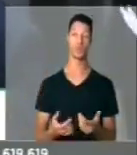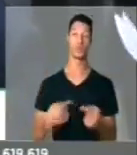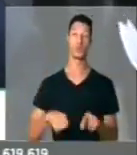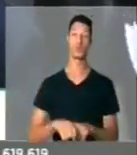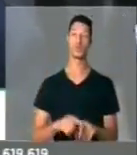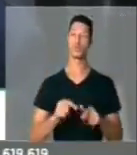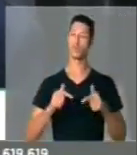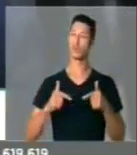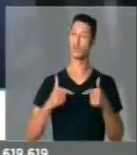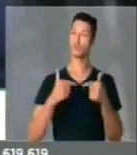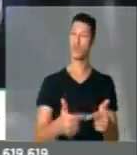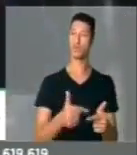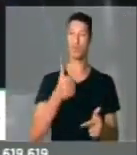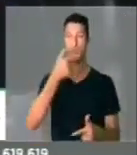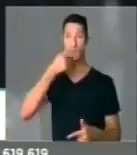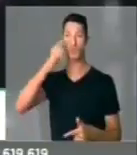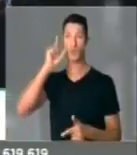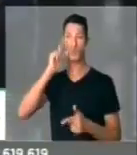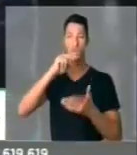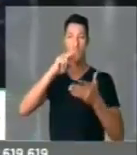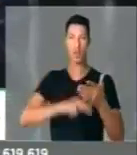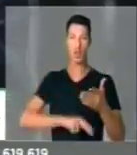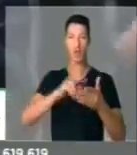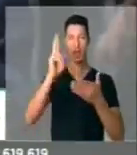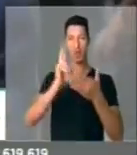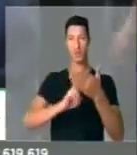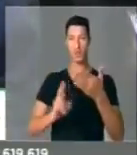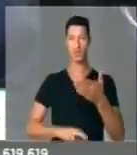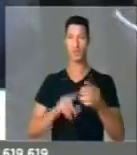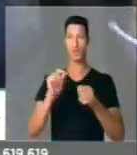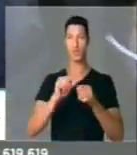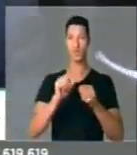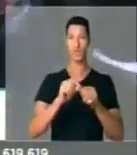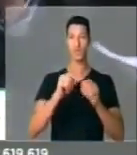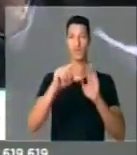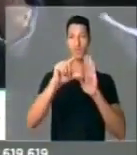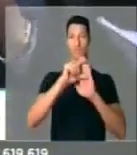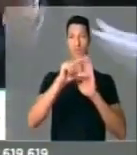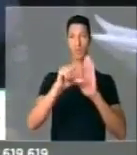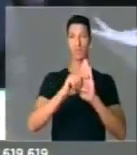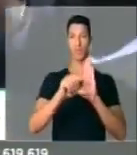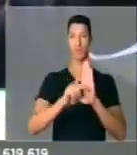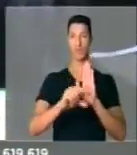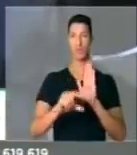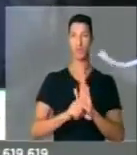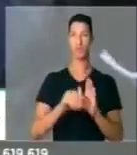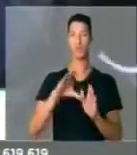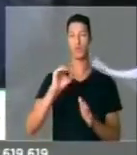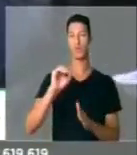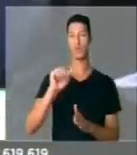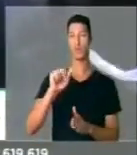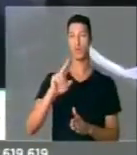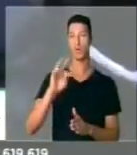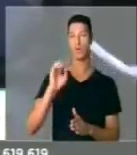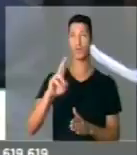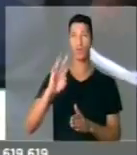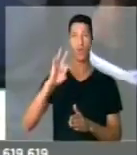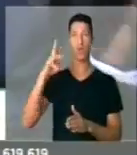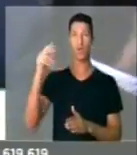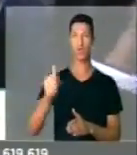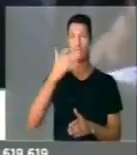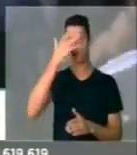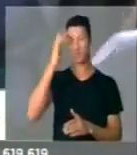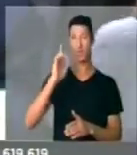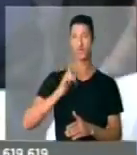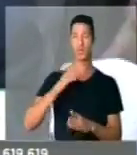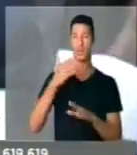esse esforço, ontem, ao ler um longo relatório, ela fez questão de citar todos os coautores e todos os